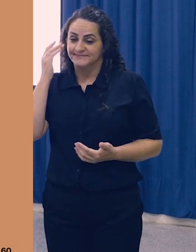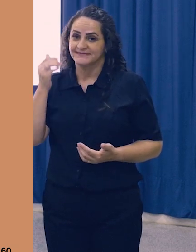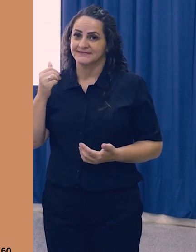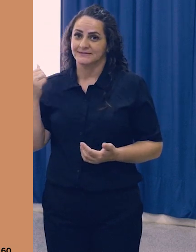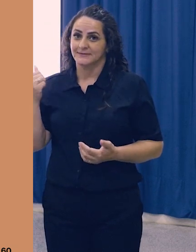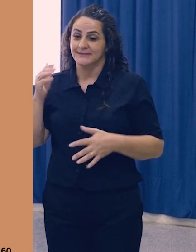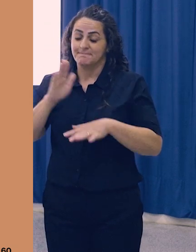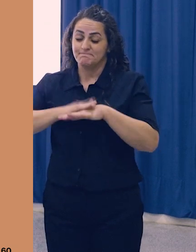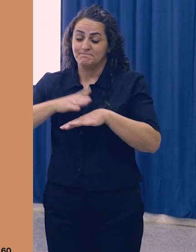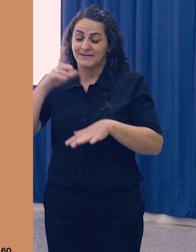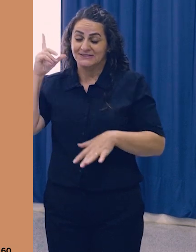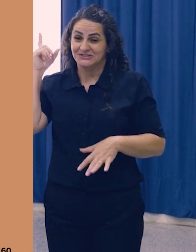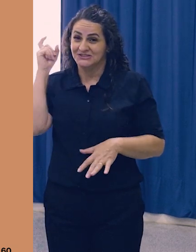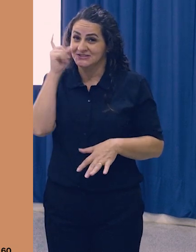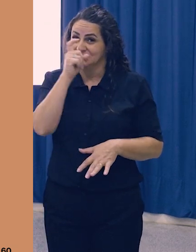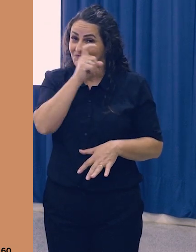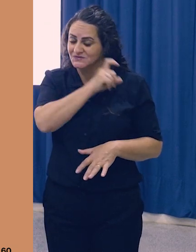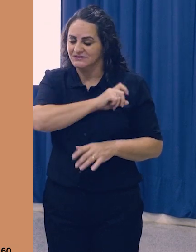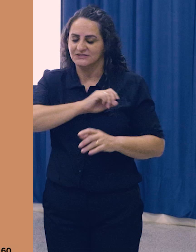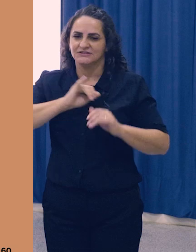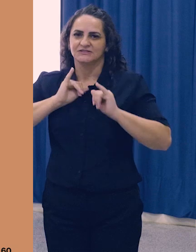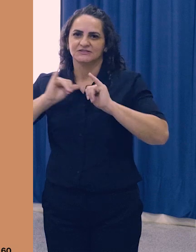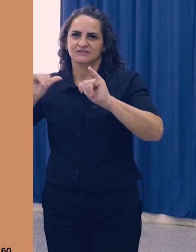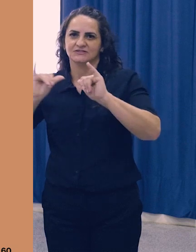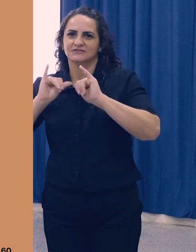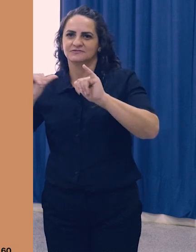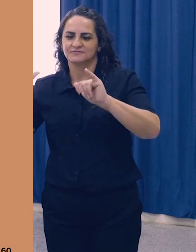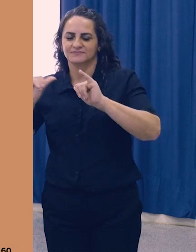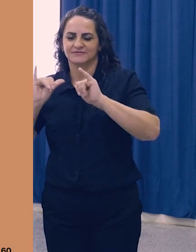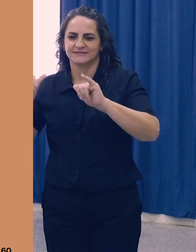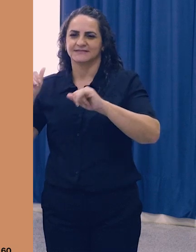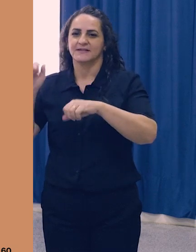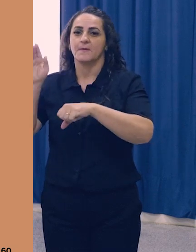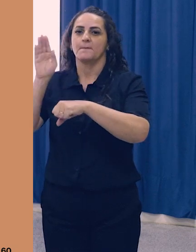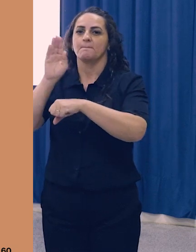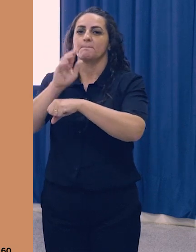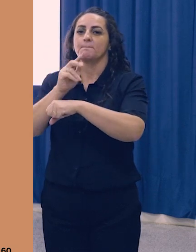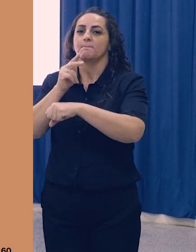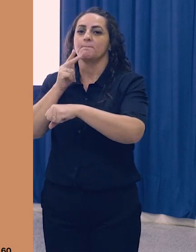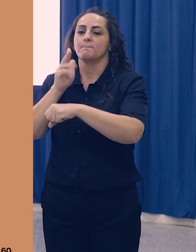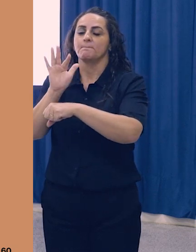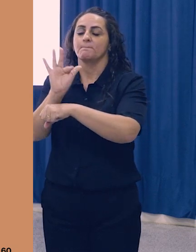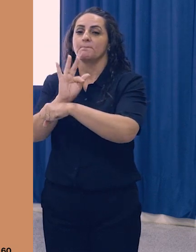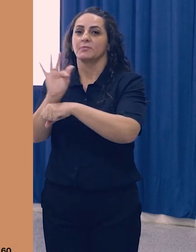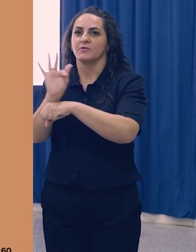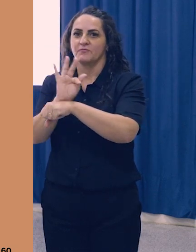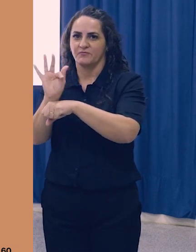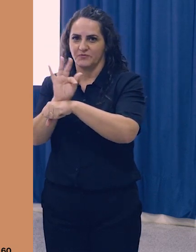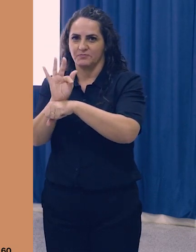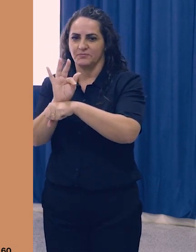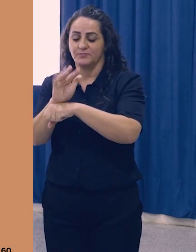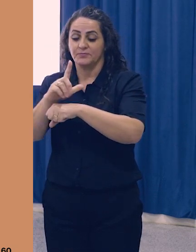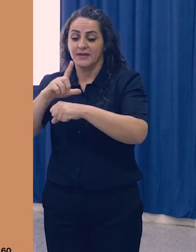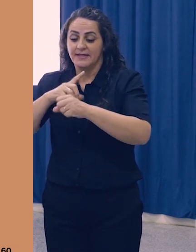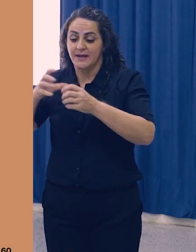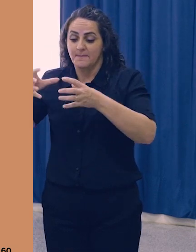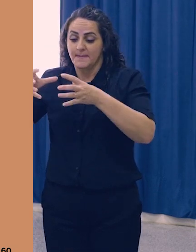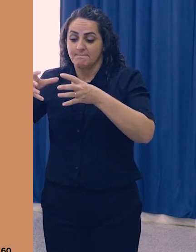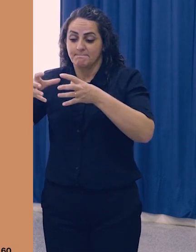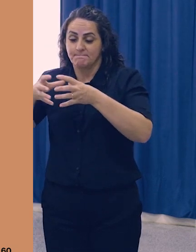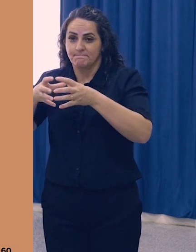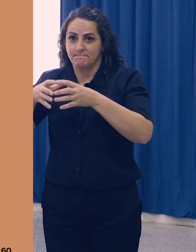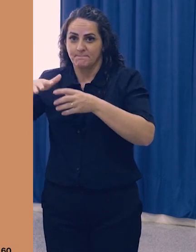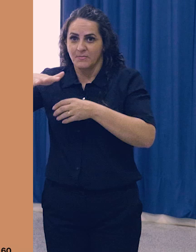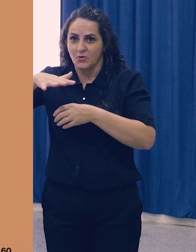divulgação de um filme, que é criar uma fanbase, criar uma base de fãs, né? Você lançar